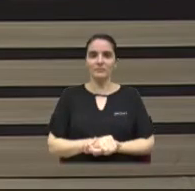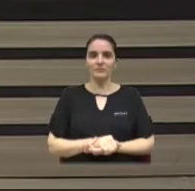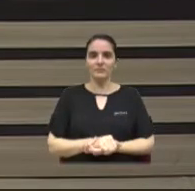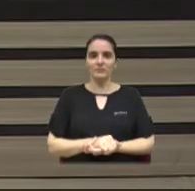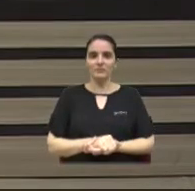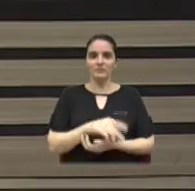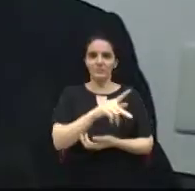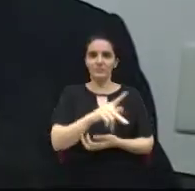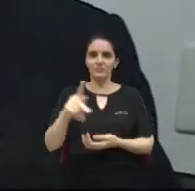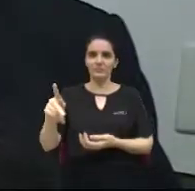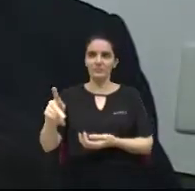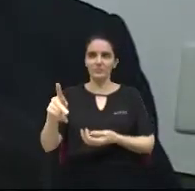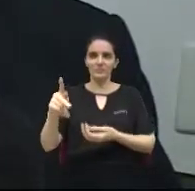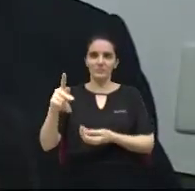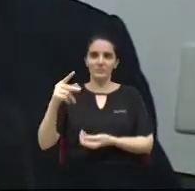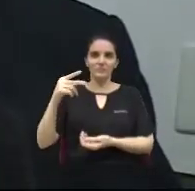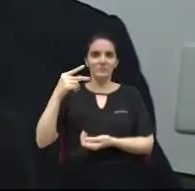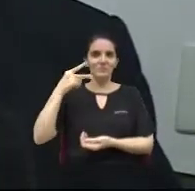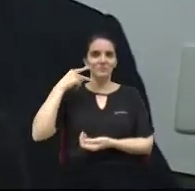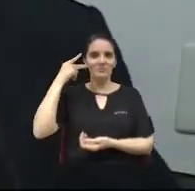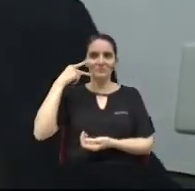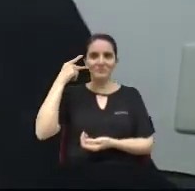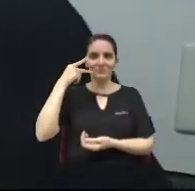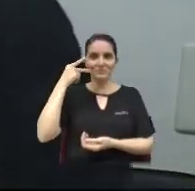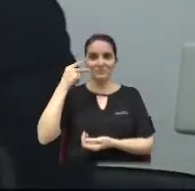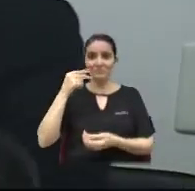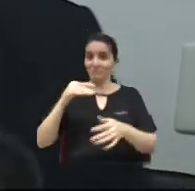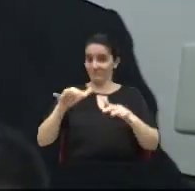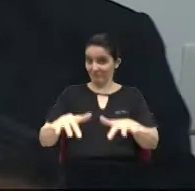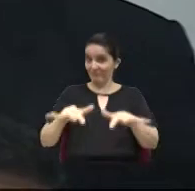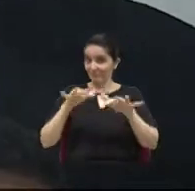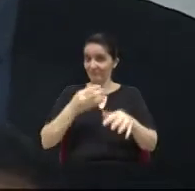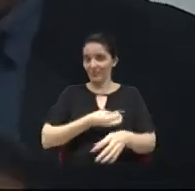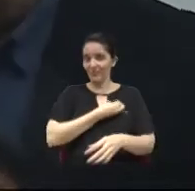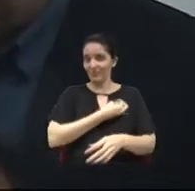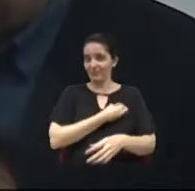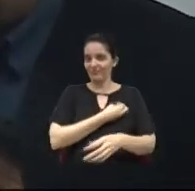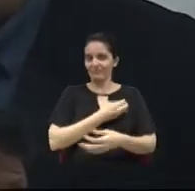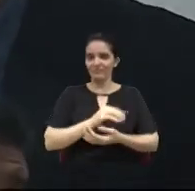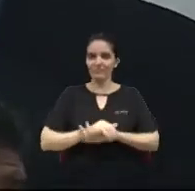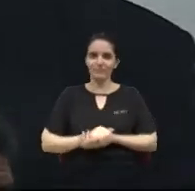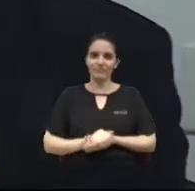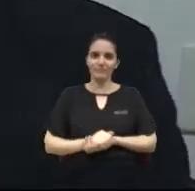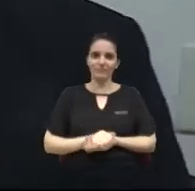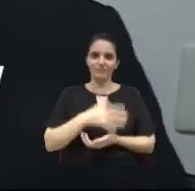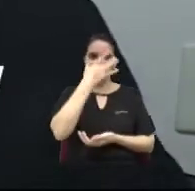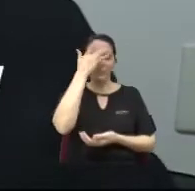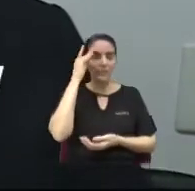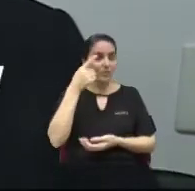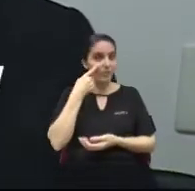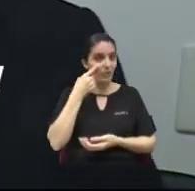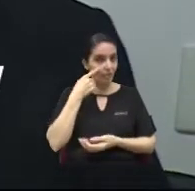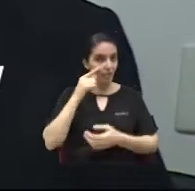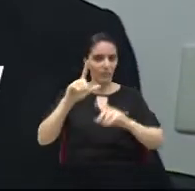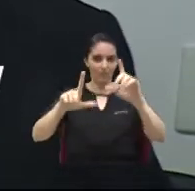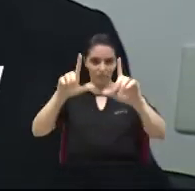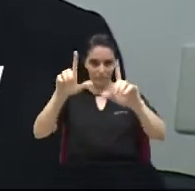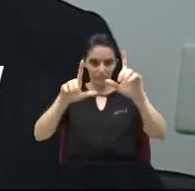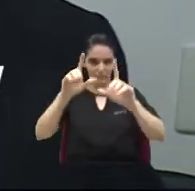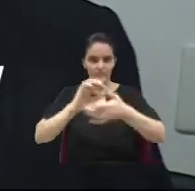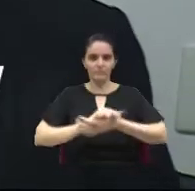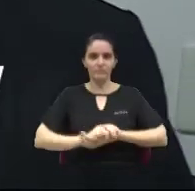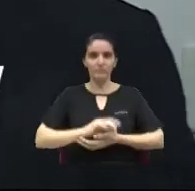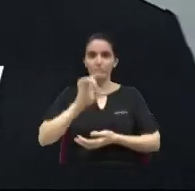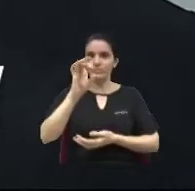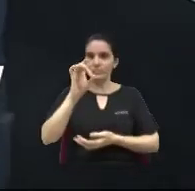Senhor presidente, nobres pares presente, as pessoas que nos assistem, eu